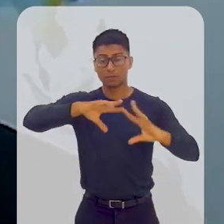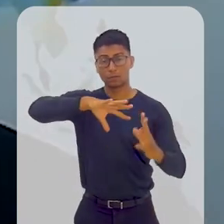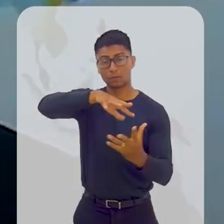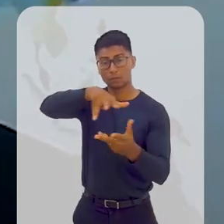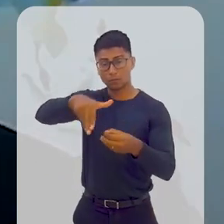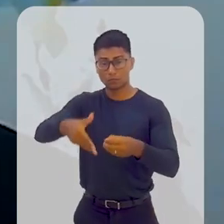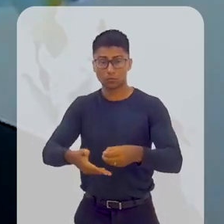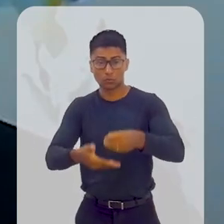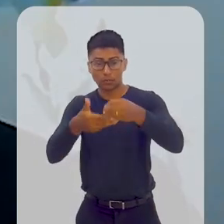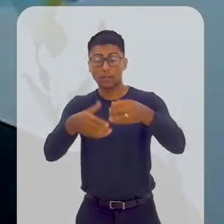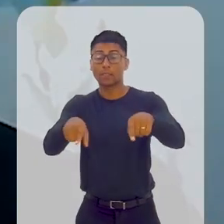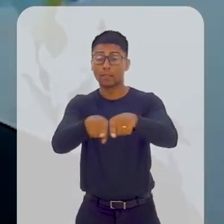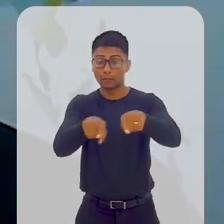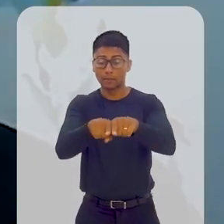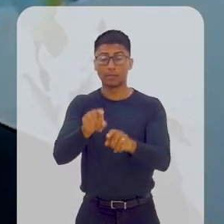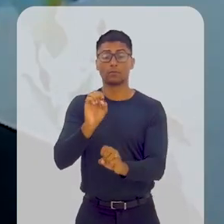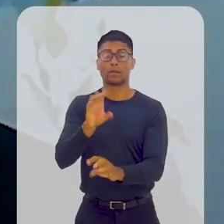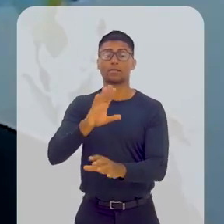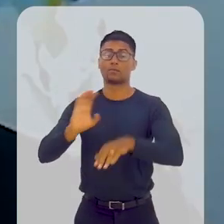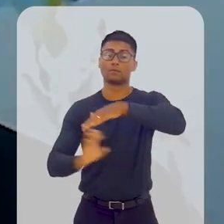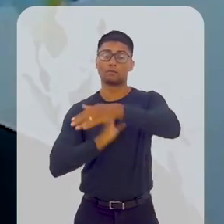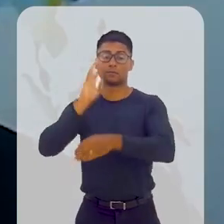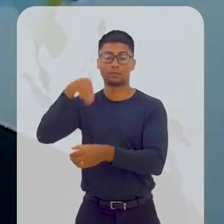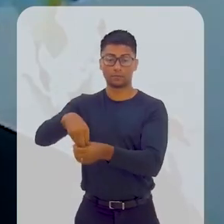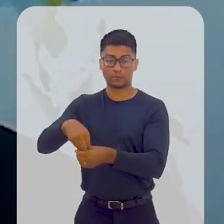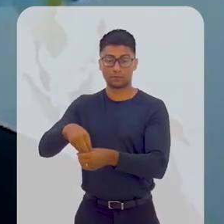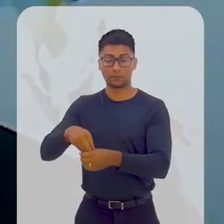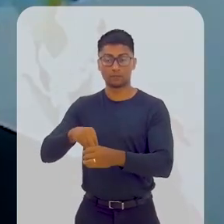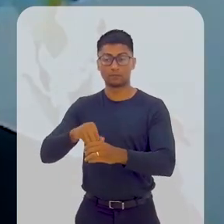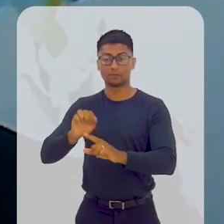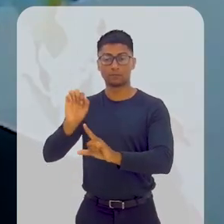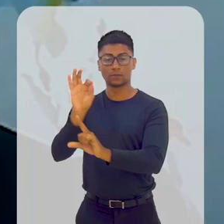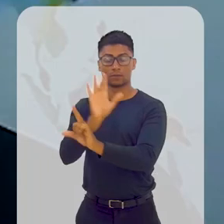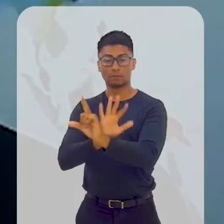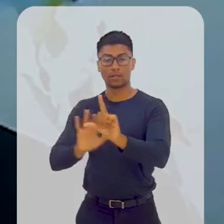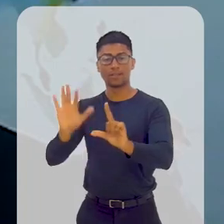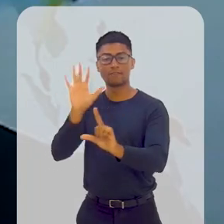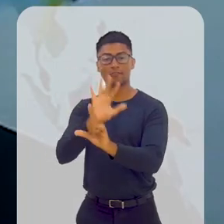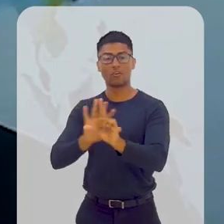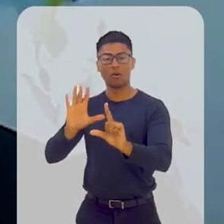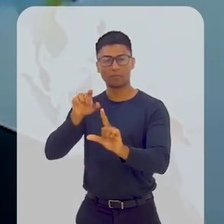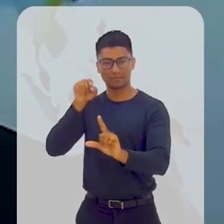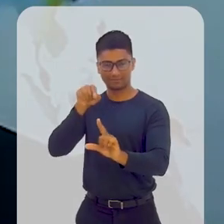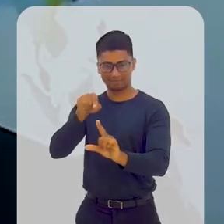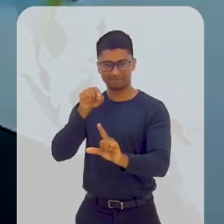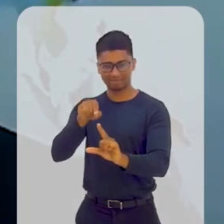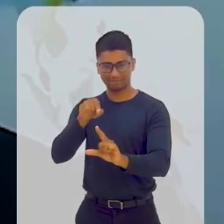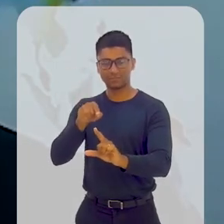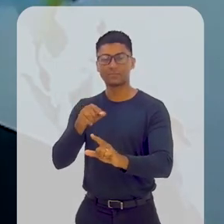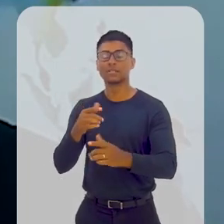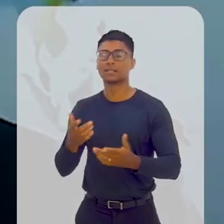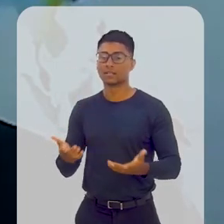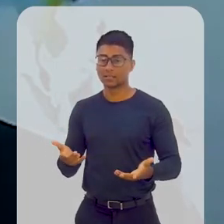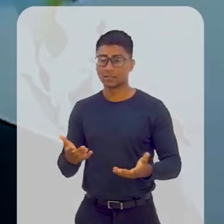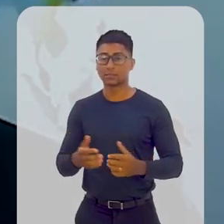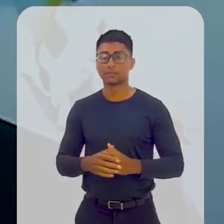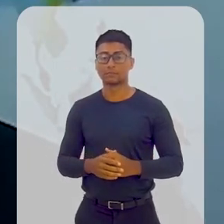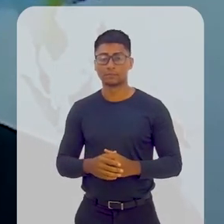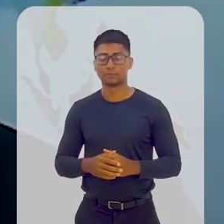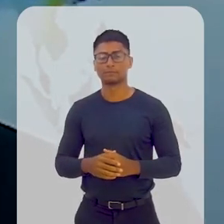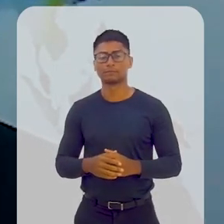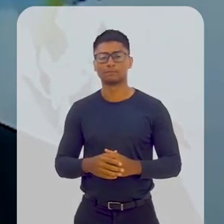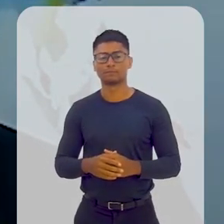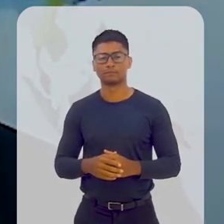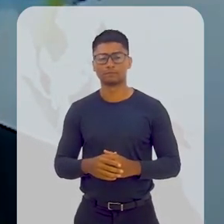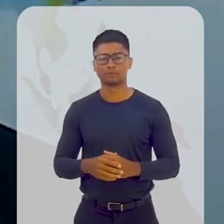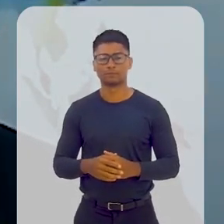educação corporativa. Então, essa plataforma, que nós denominamos AVAS, um ambiente virtual de aprendizagem sustentável, ela